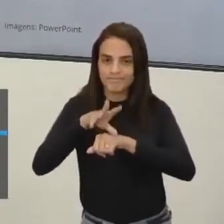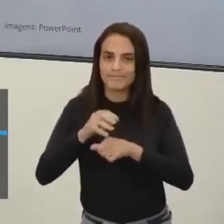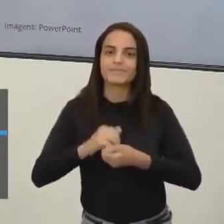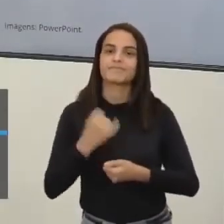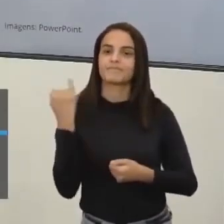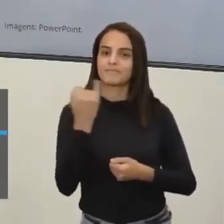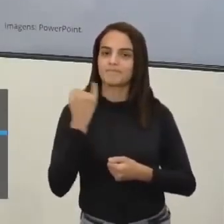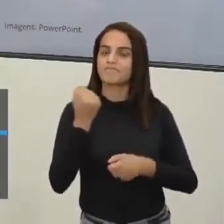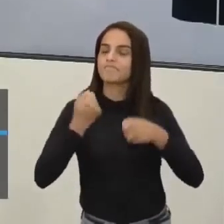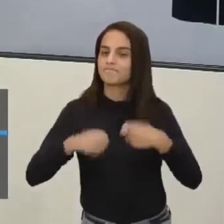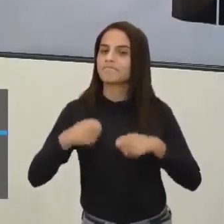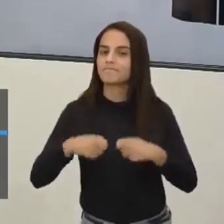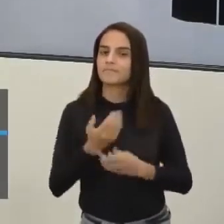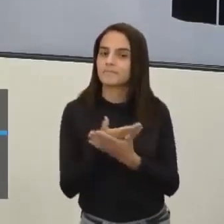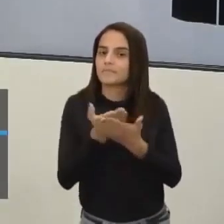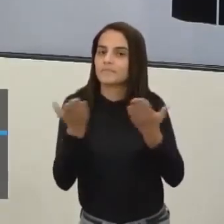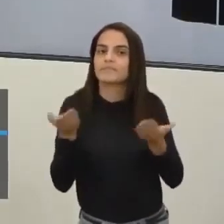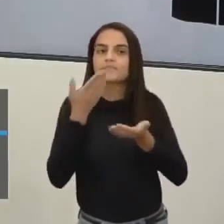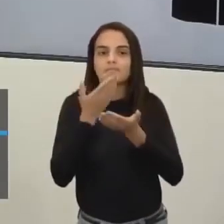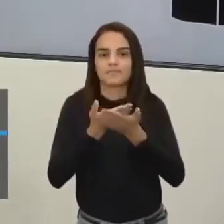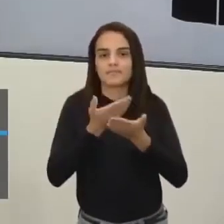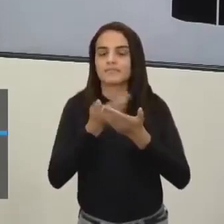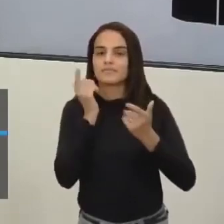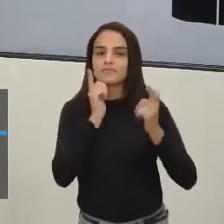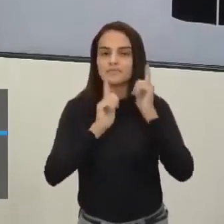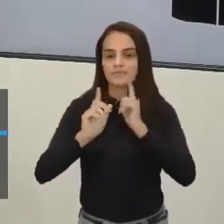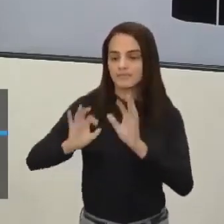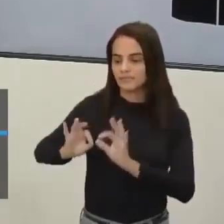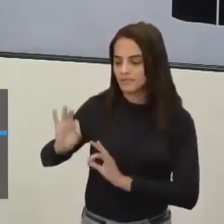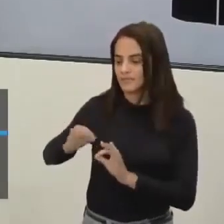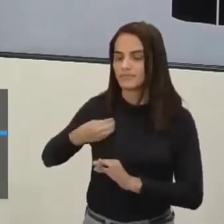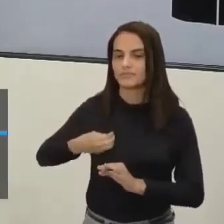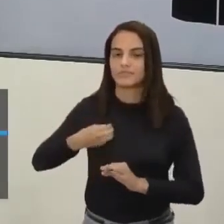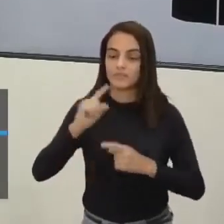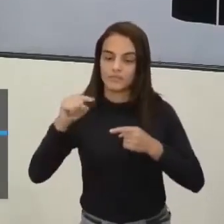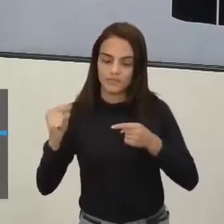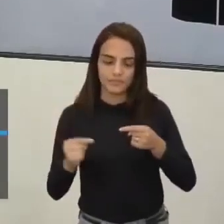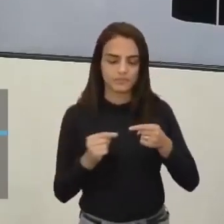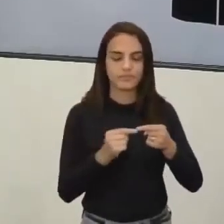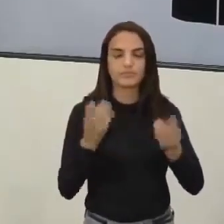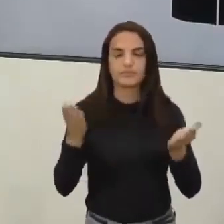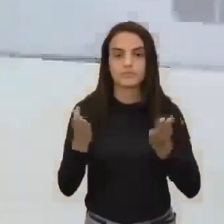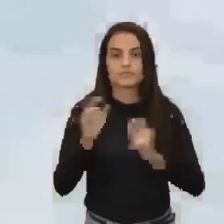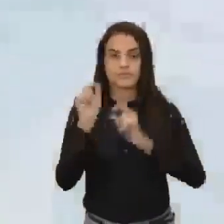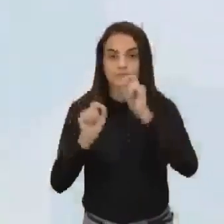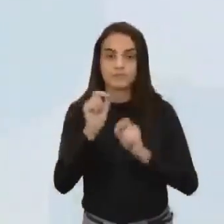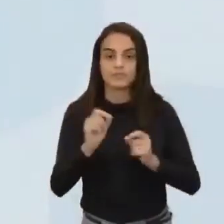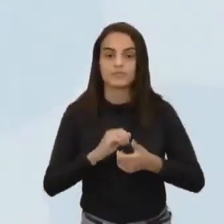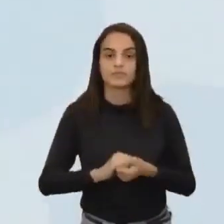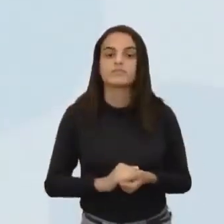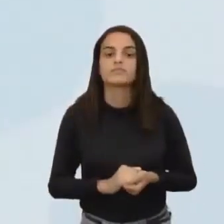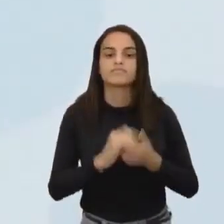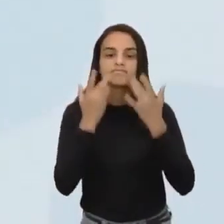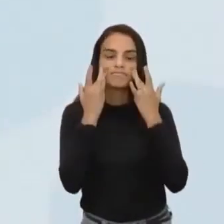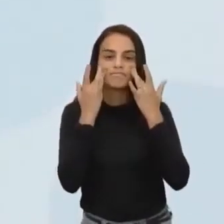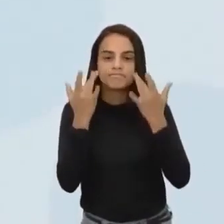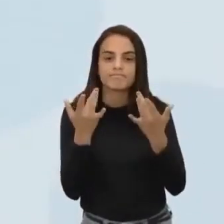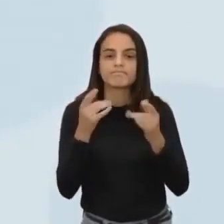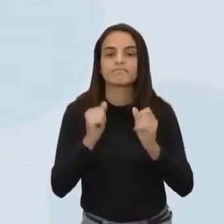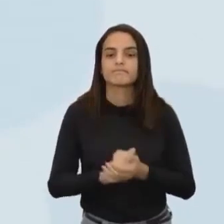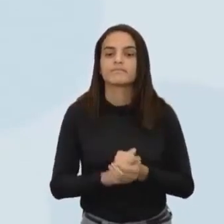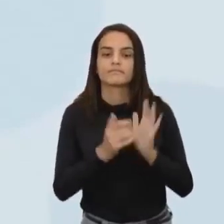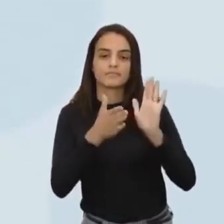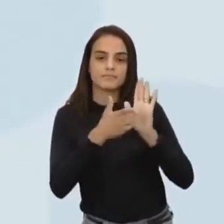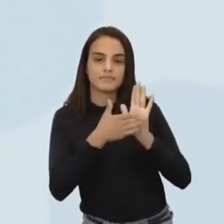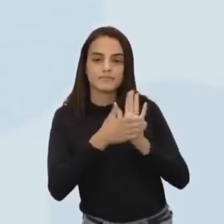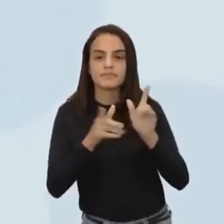que você consiga realizar sua aula de hoje de projeto de vida. O objetivo de hoje seria o quê? Apresentar proposições e